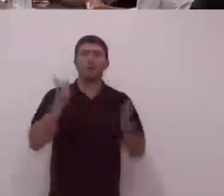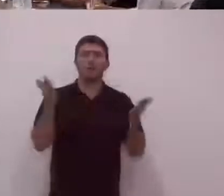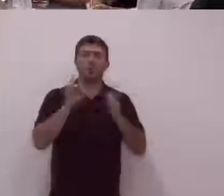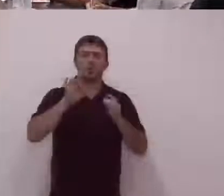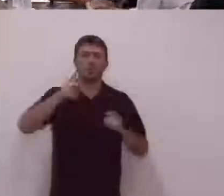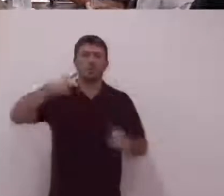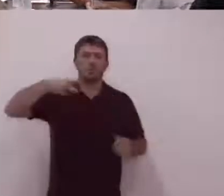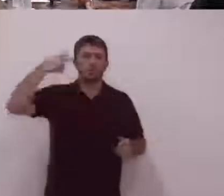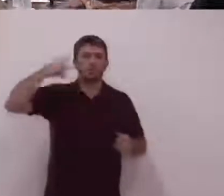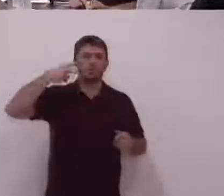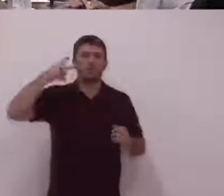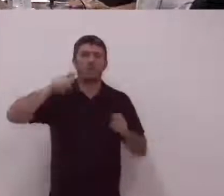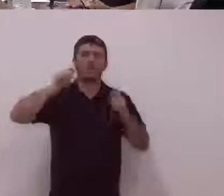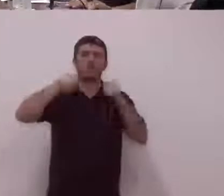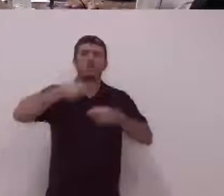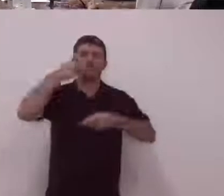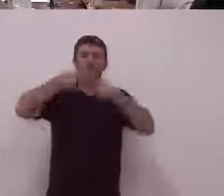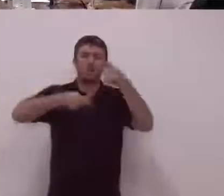podem se manifestar